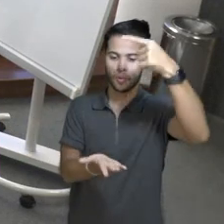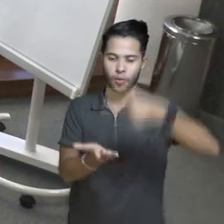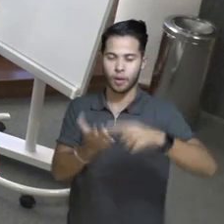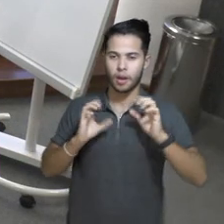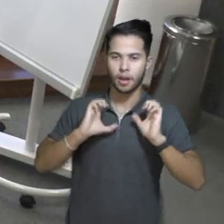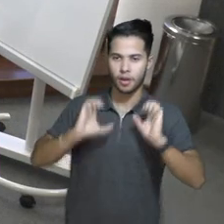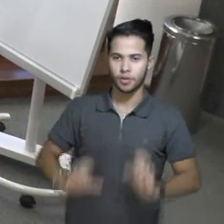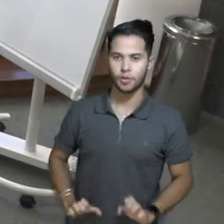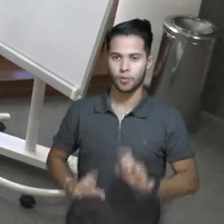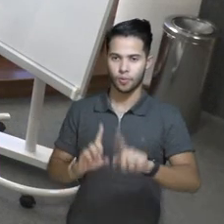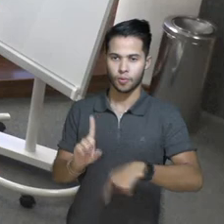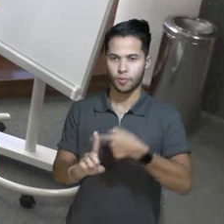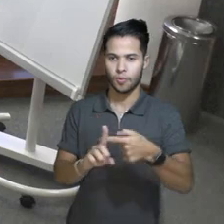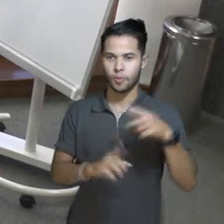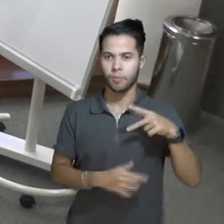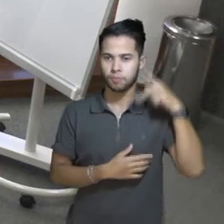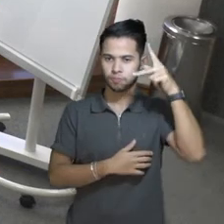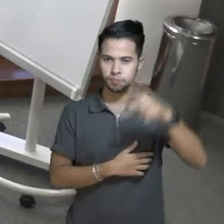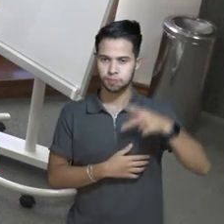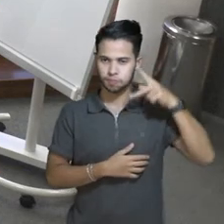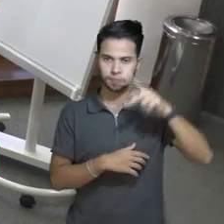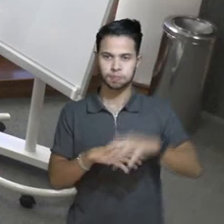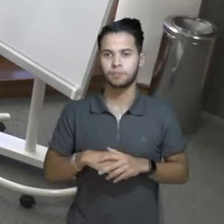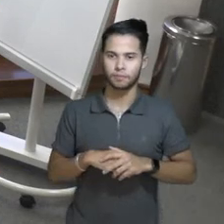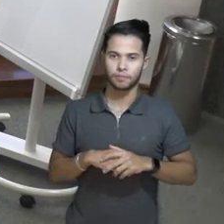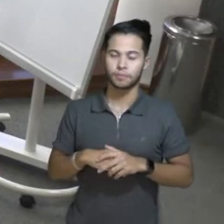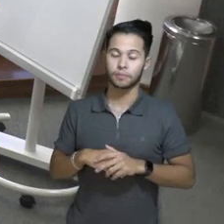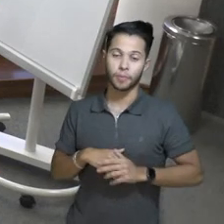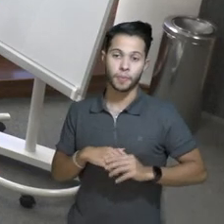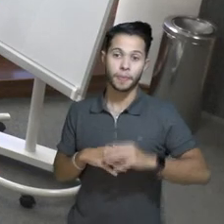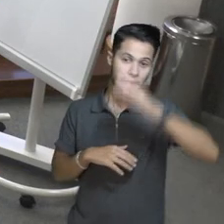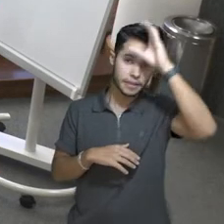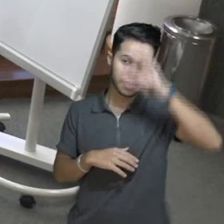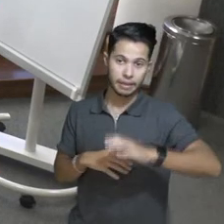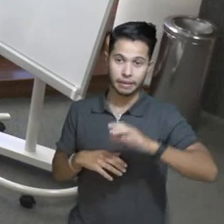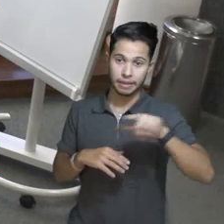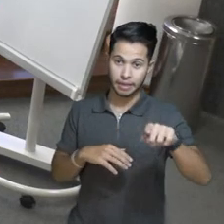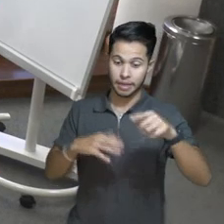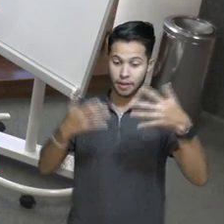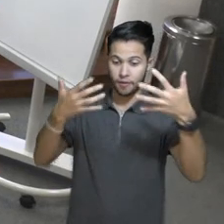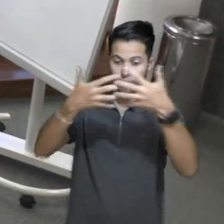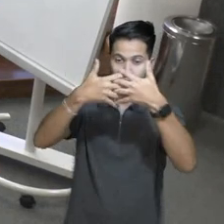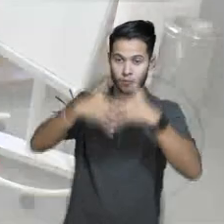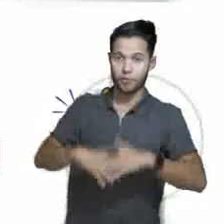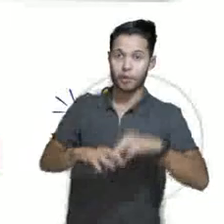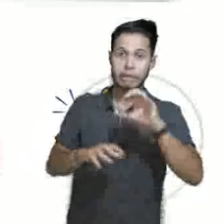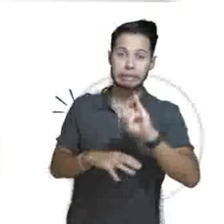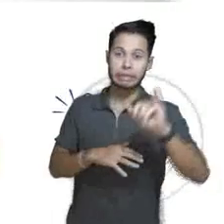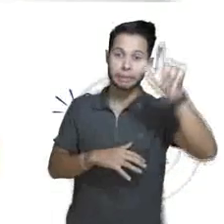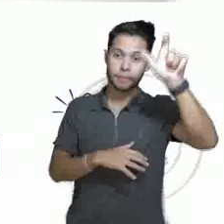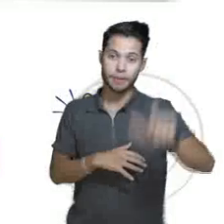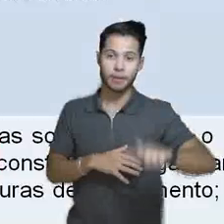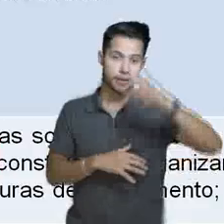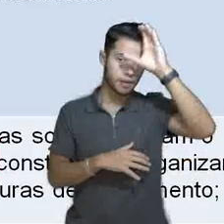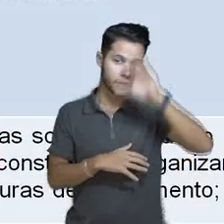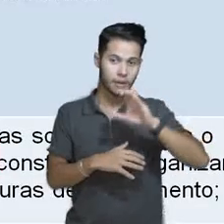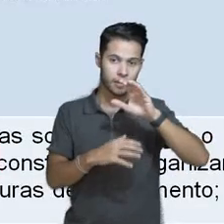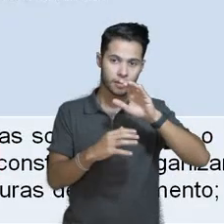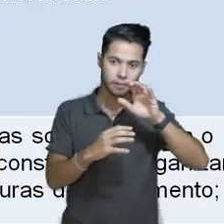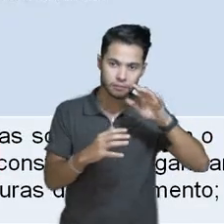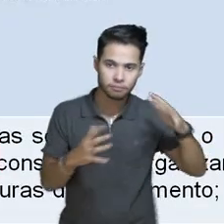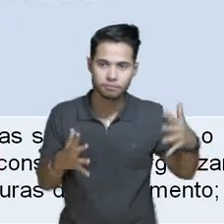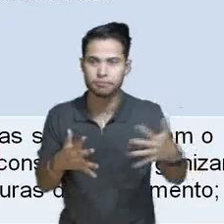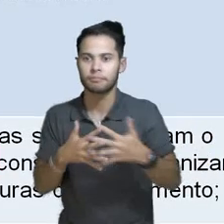Aonde então a cidadania efetiva eh acontece quando o cidadão se engaja Nessa proposta